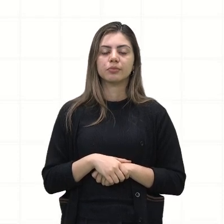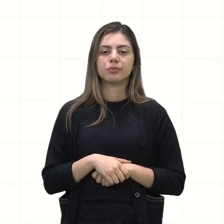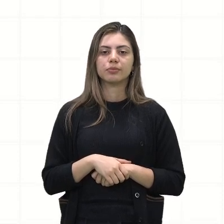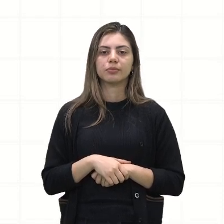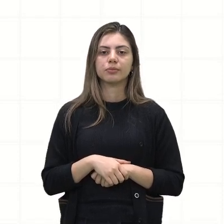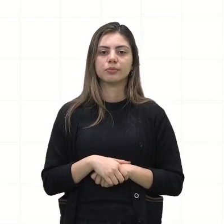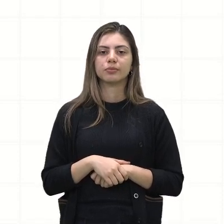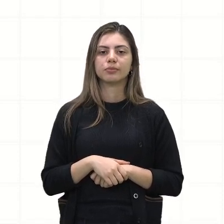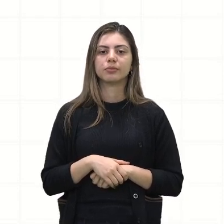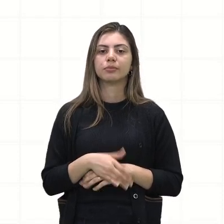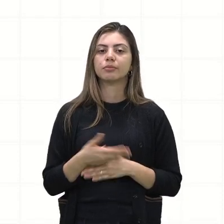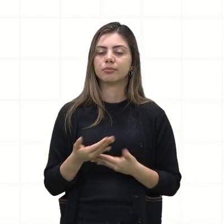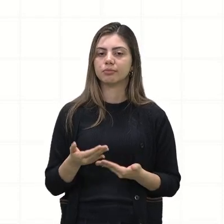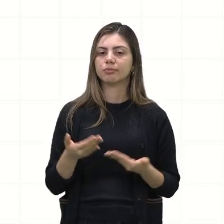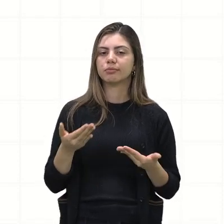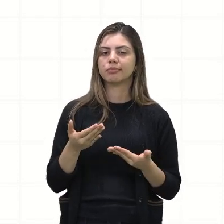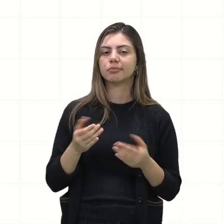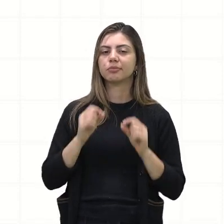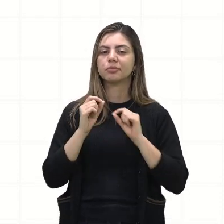eu venho aqui para